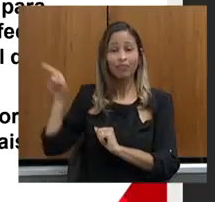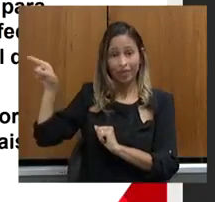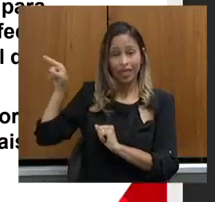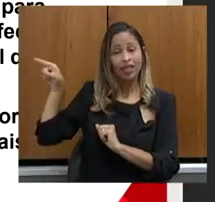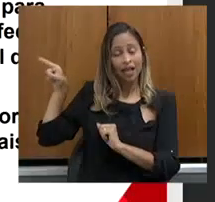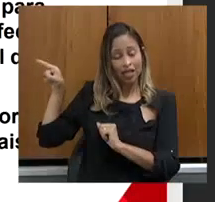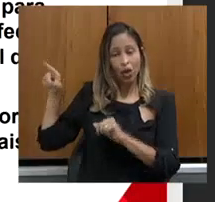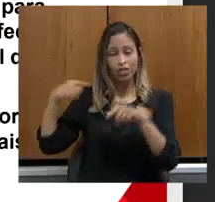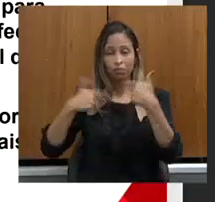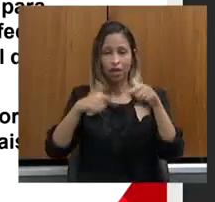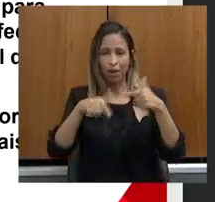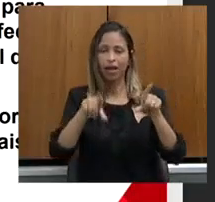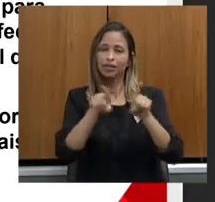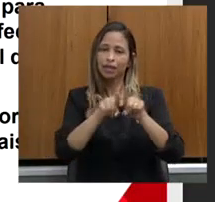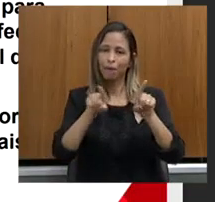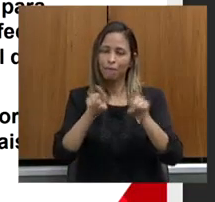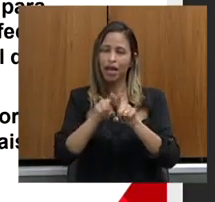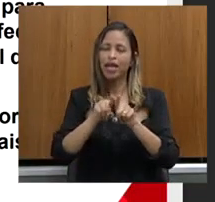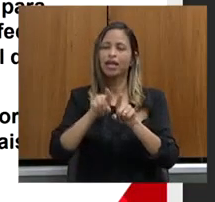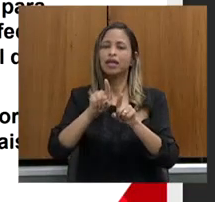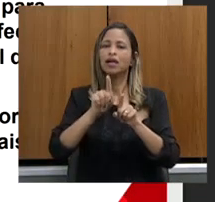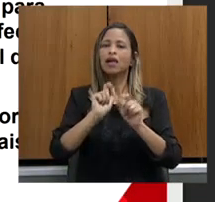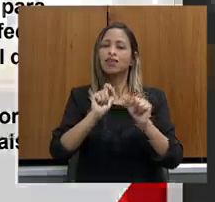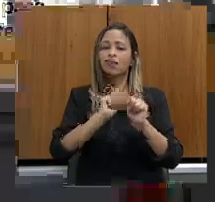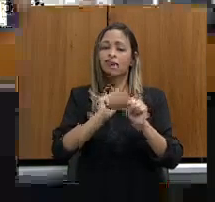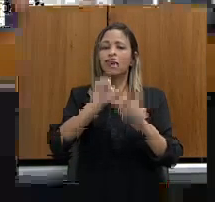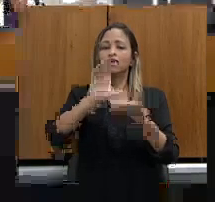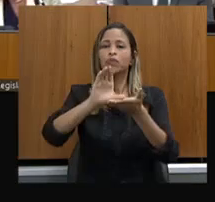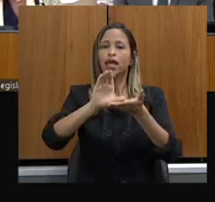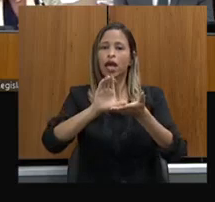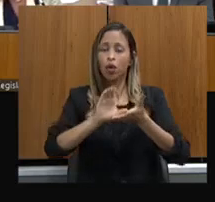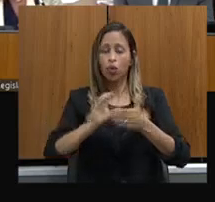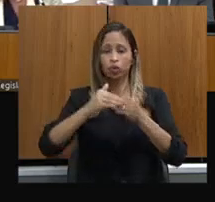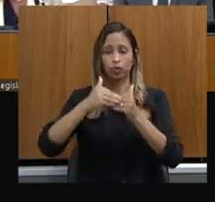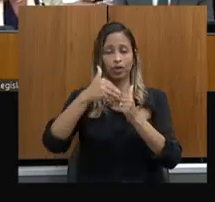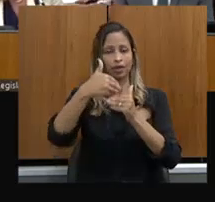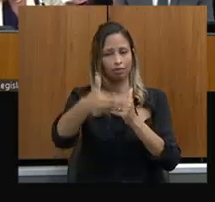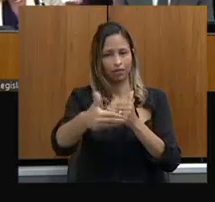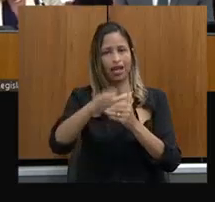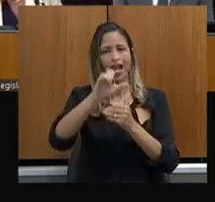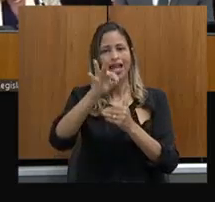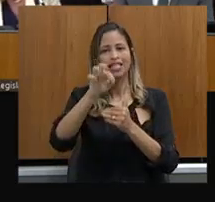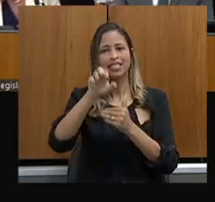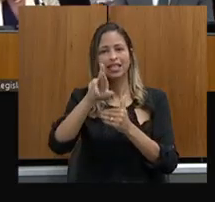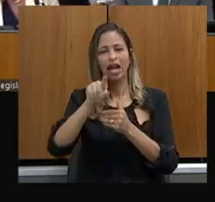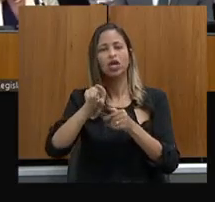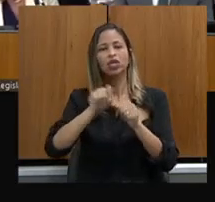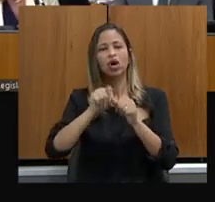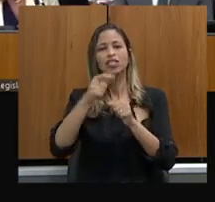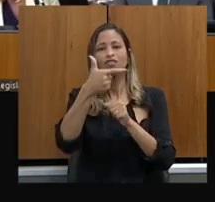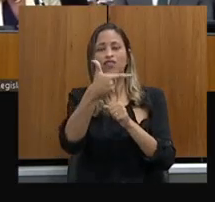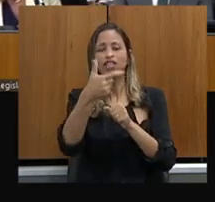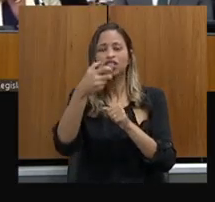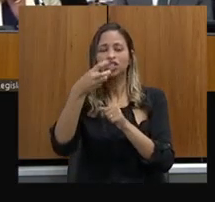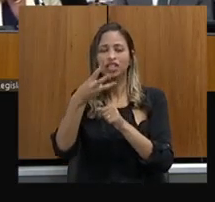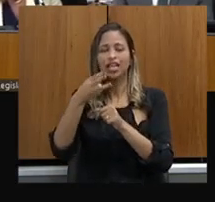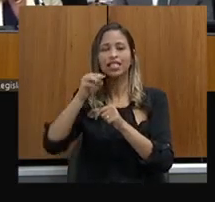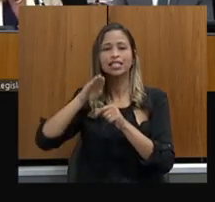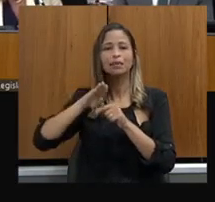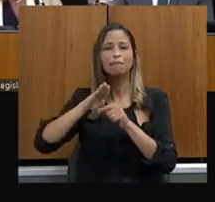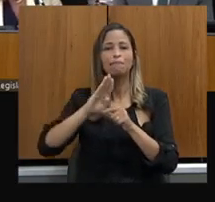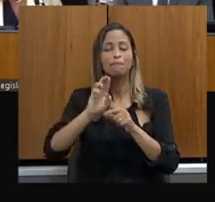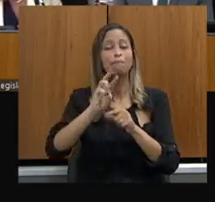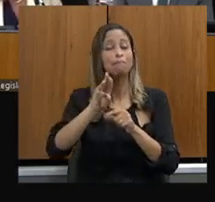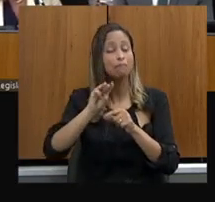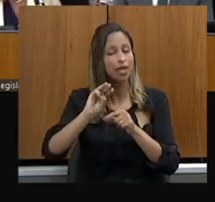trabalhado bastante também na captação e monitoramento de recursos externos então a gente negociou 23 milhões junto ao